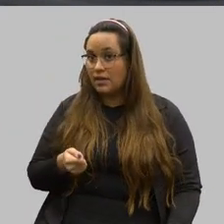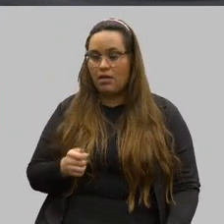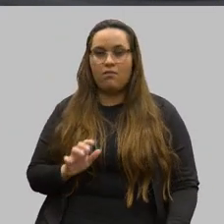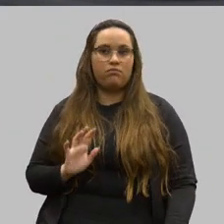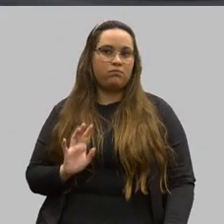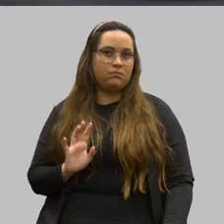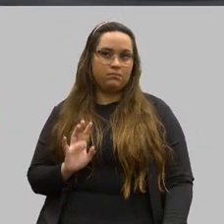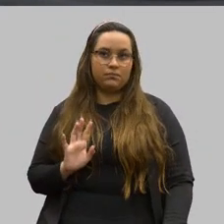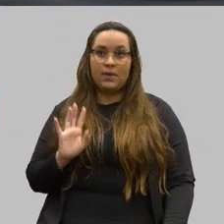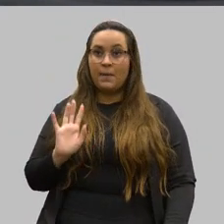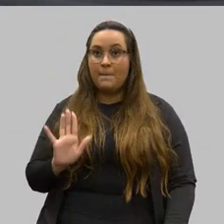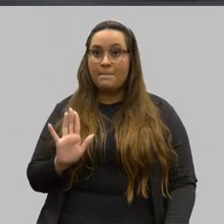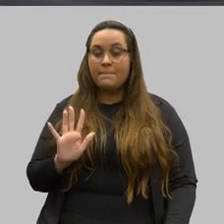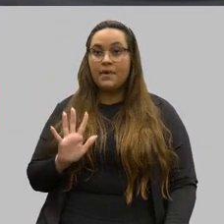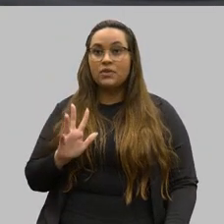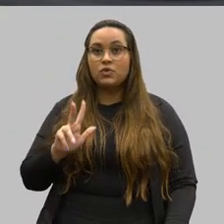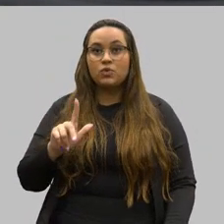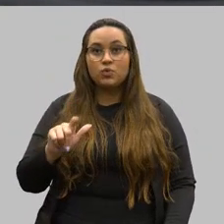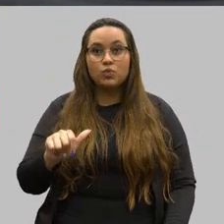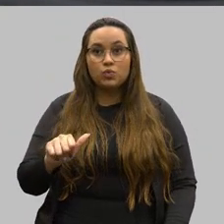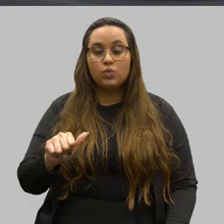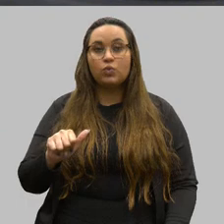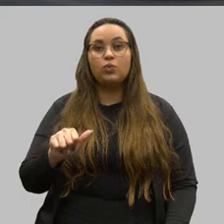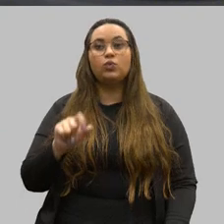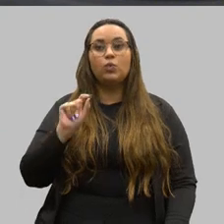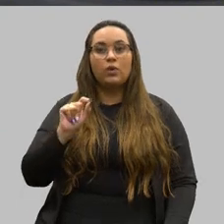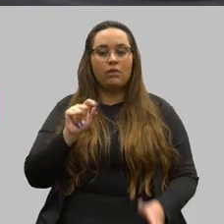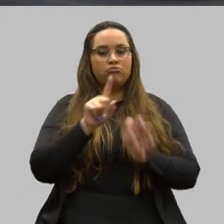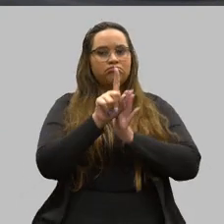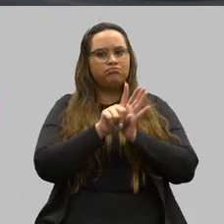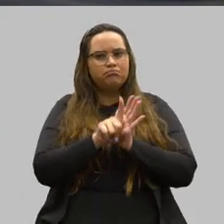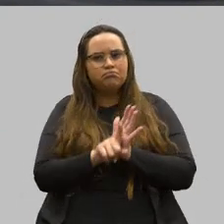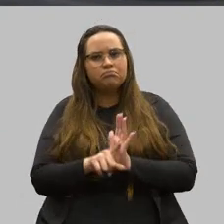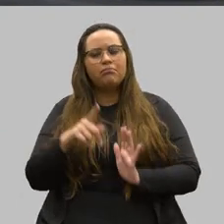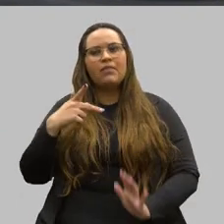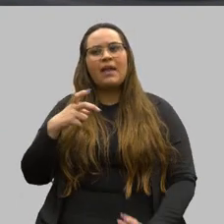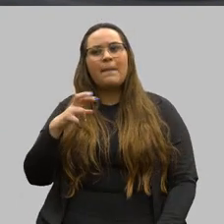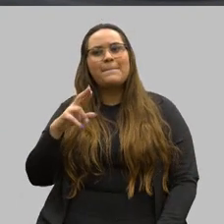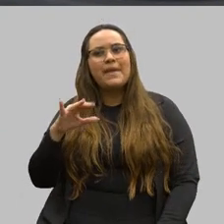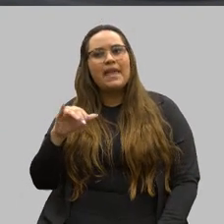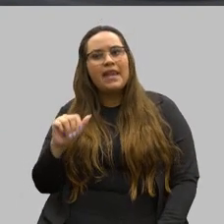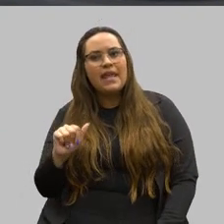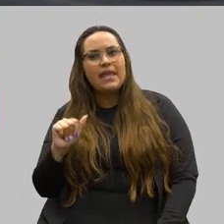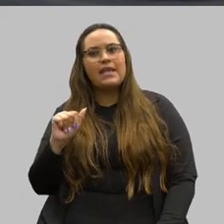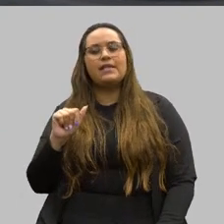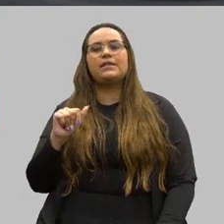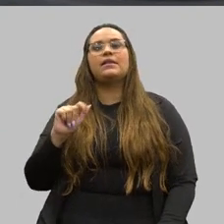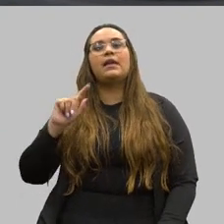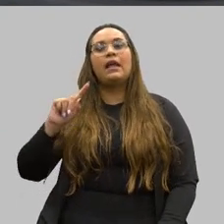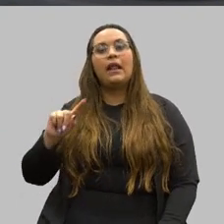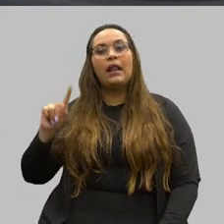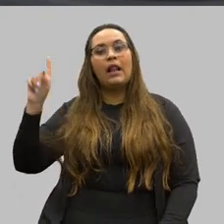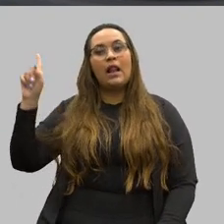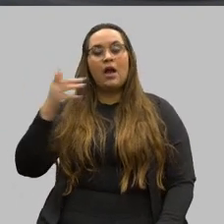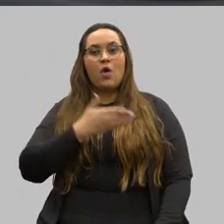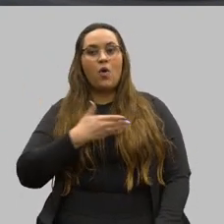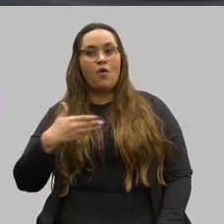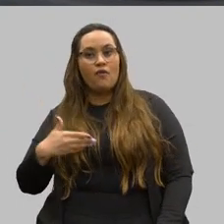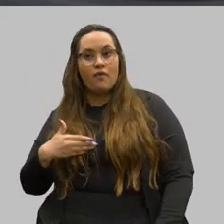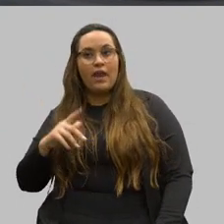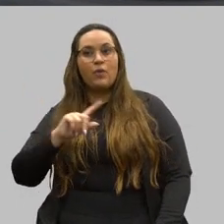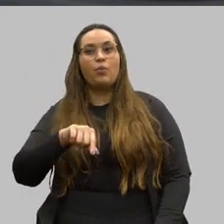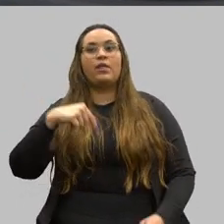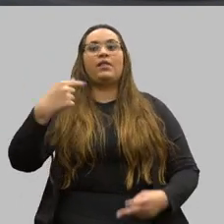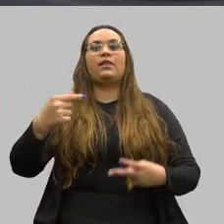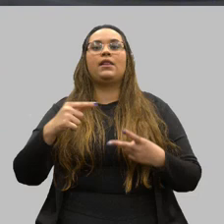tudo foi em função de laudos periciais primeiro um laudo contratado do governo e depois o lauto específico da Polícia